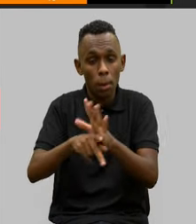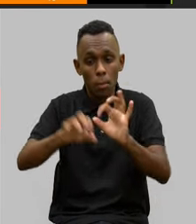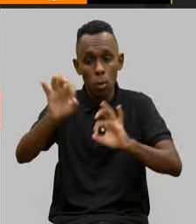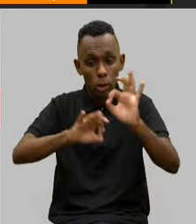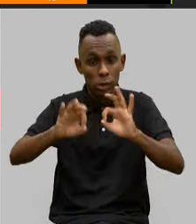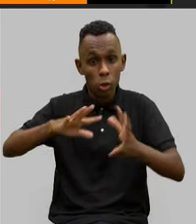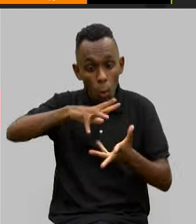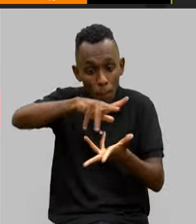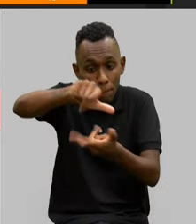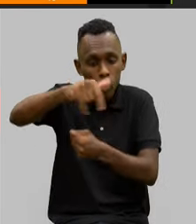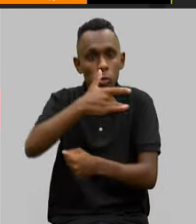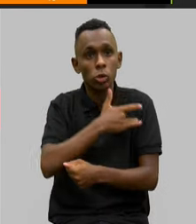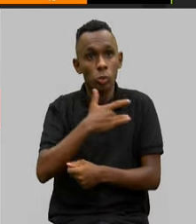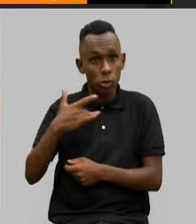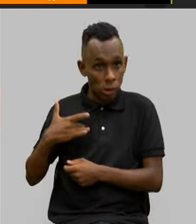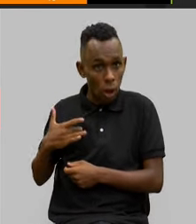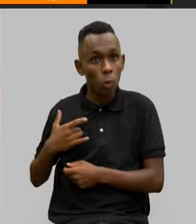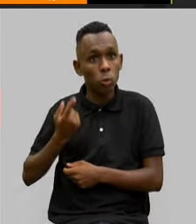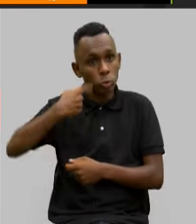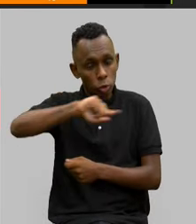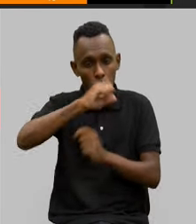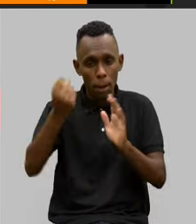Saúde nós somos pre-qualification